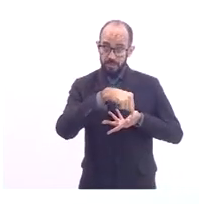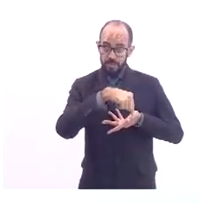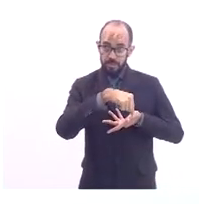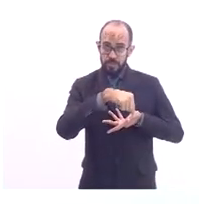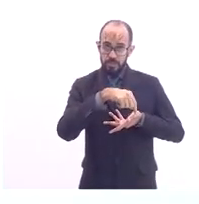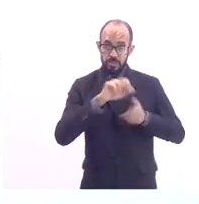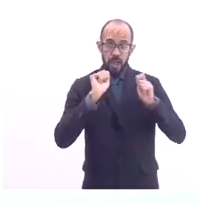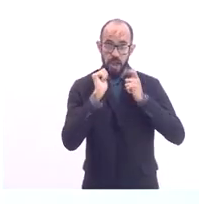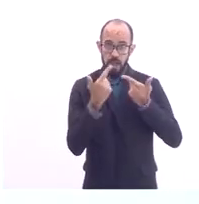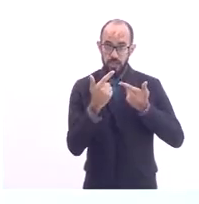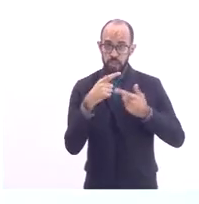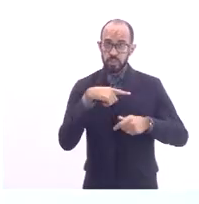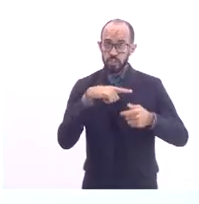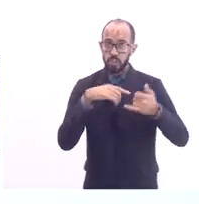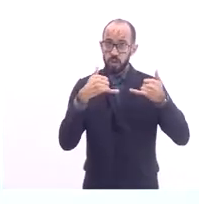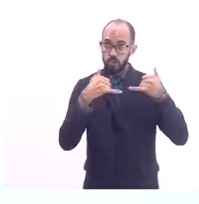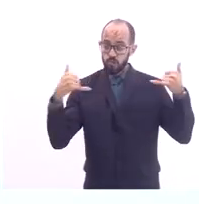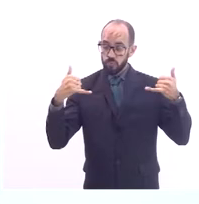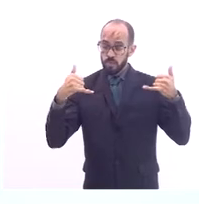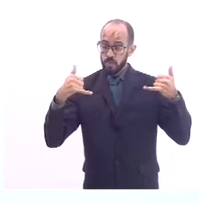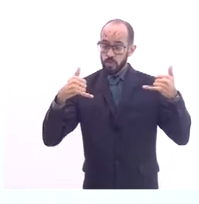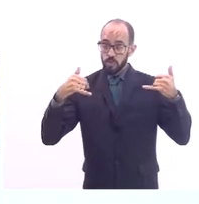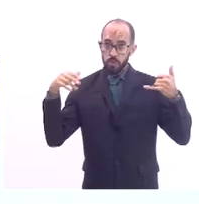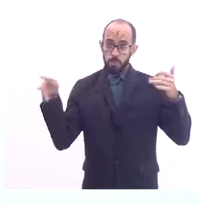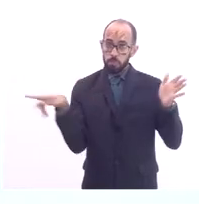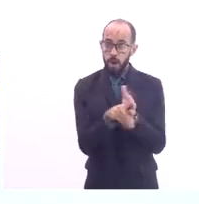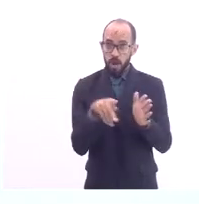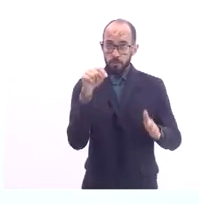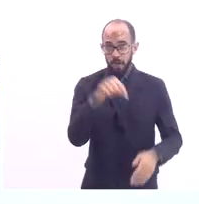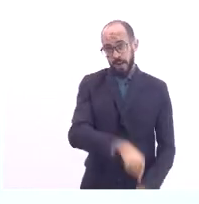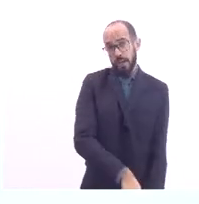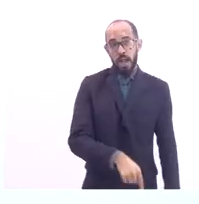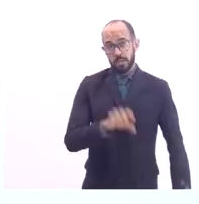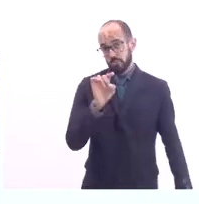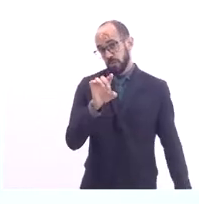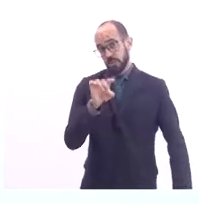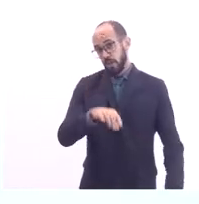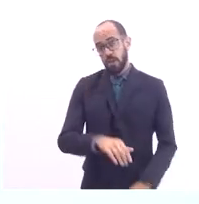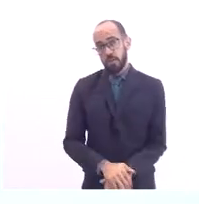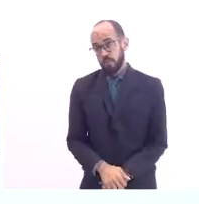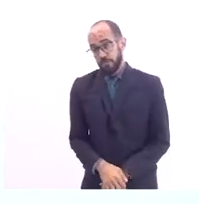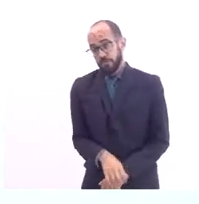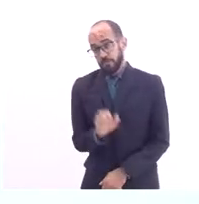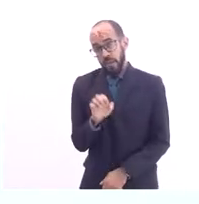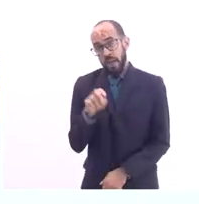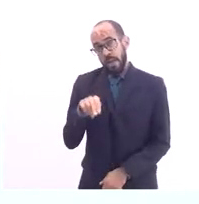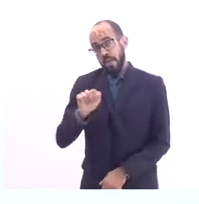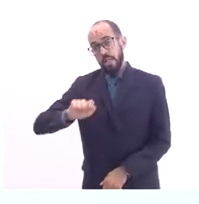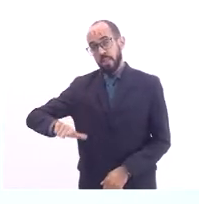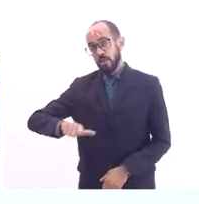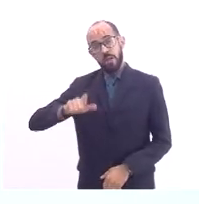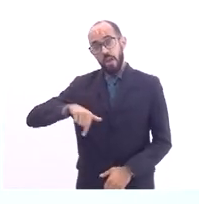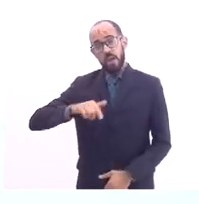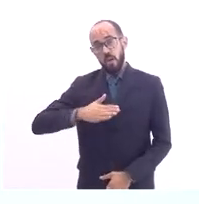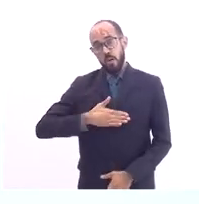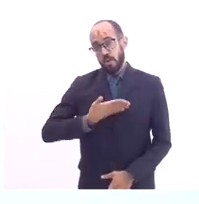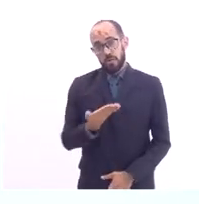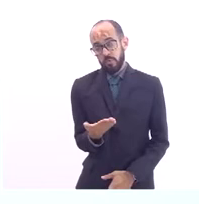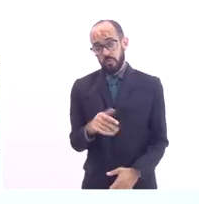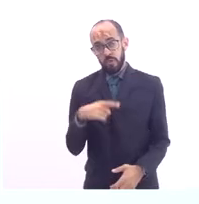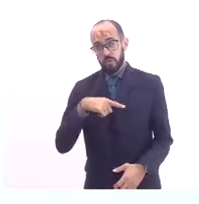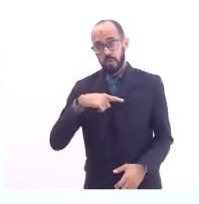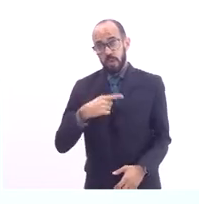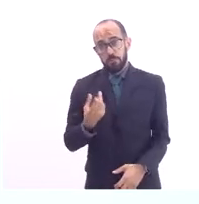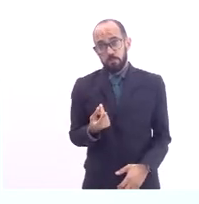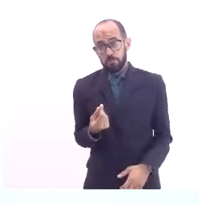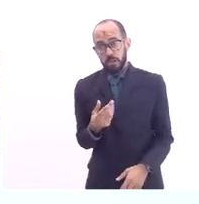o setor, especialmente, que gera emprego no Noroeste, considera a Enel uma catástrofe. Coloca preços